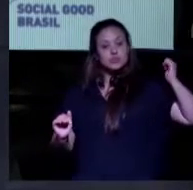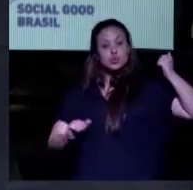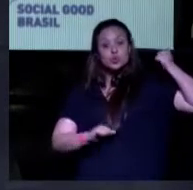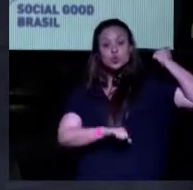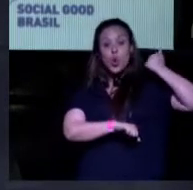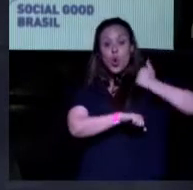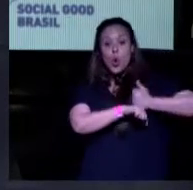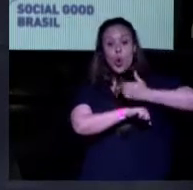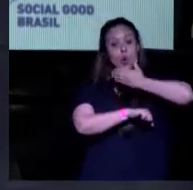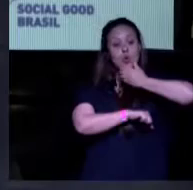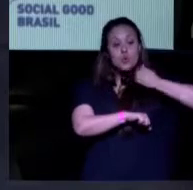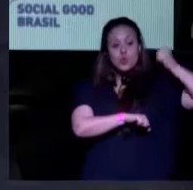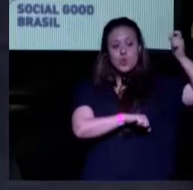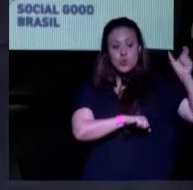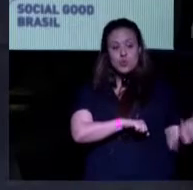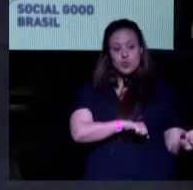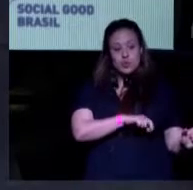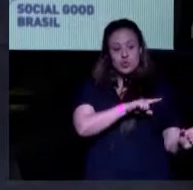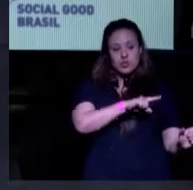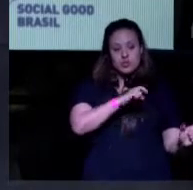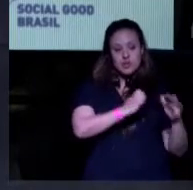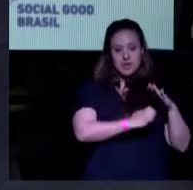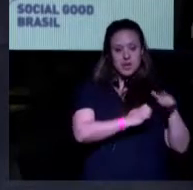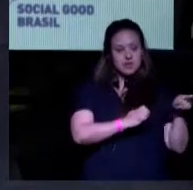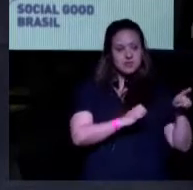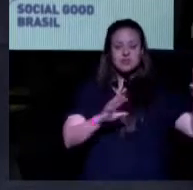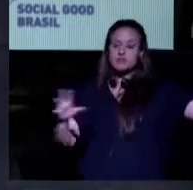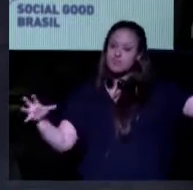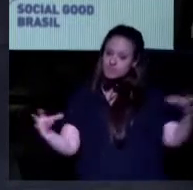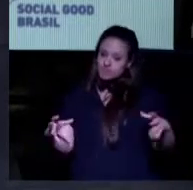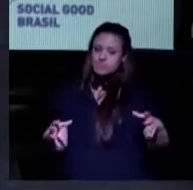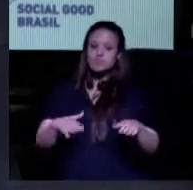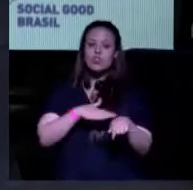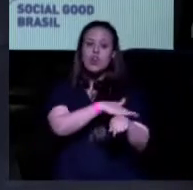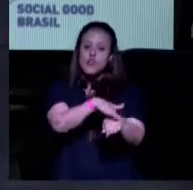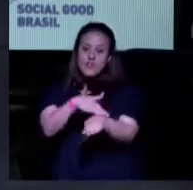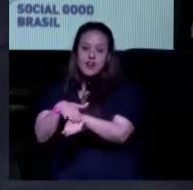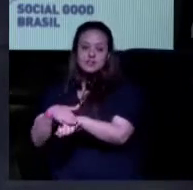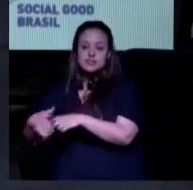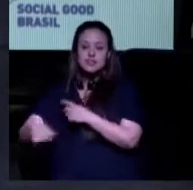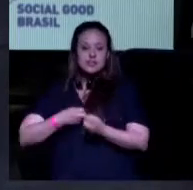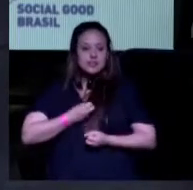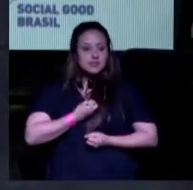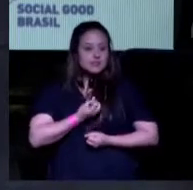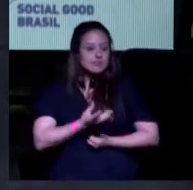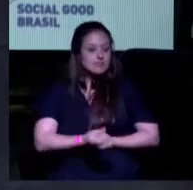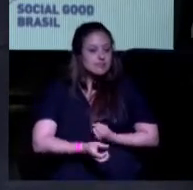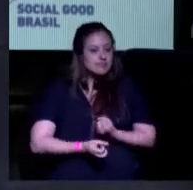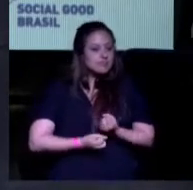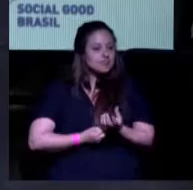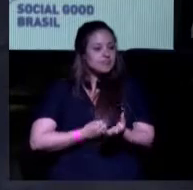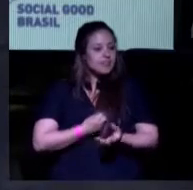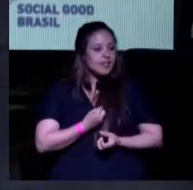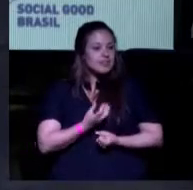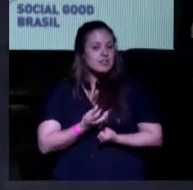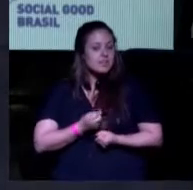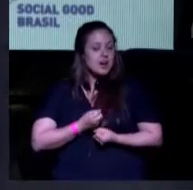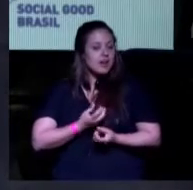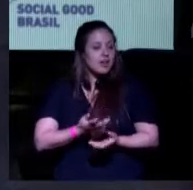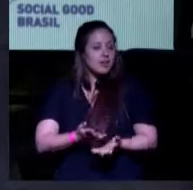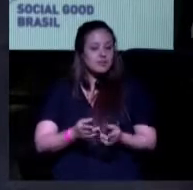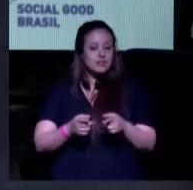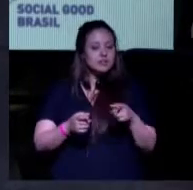entenderem desejos paixões medos desafios que tinham em conjunto no coletivo o